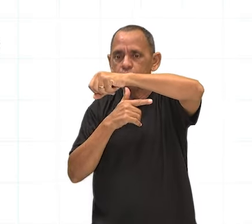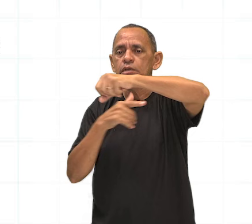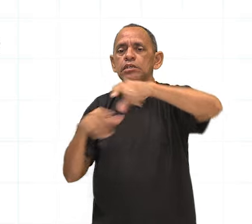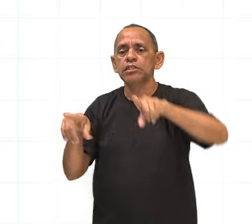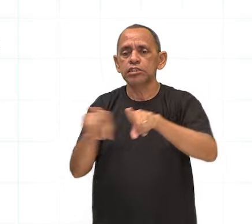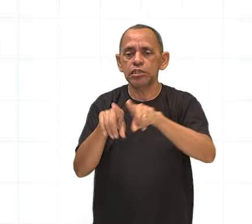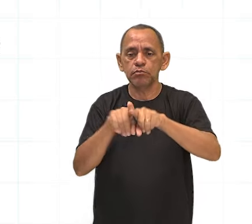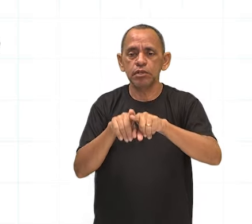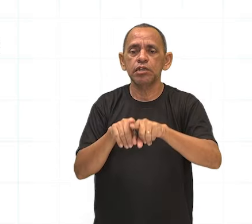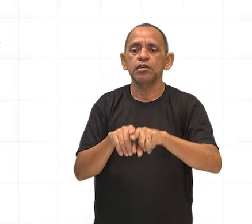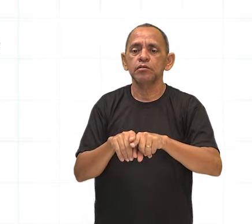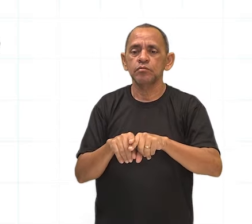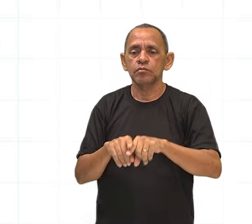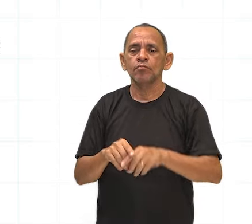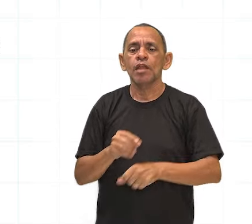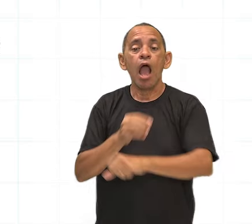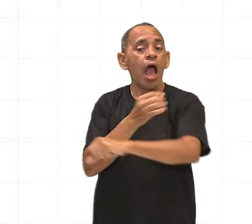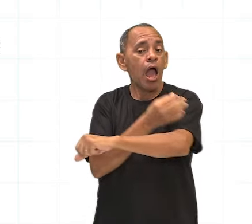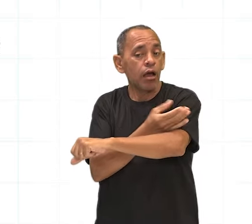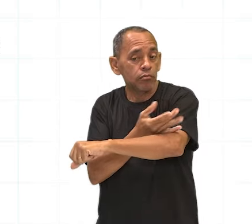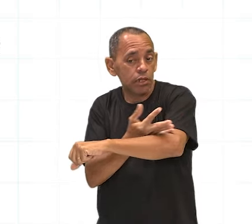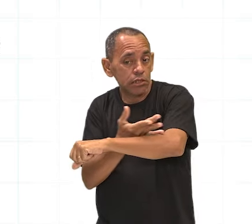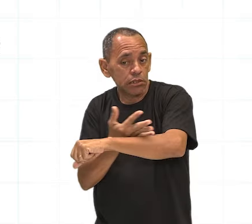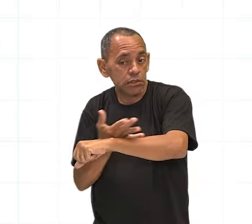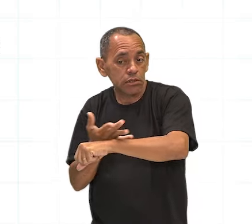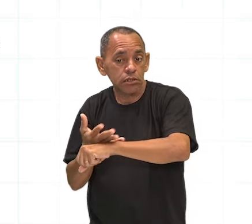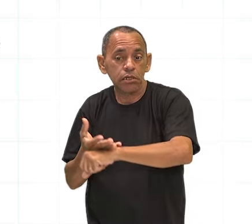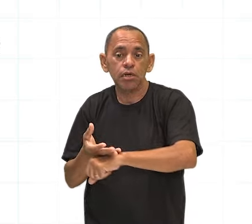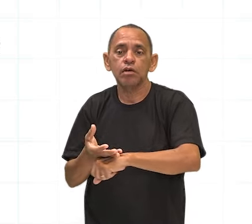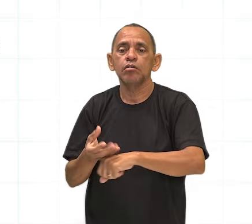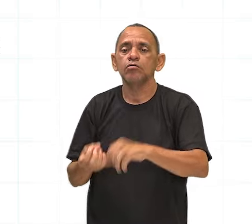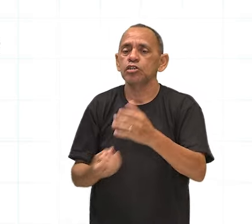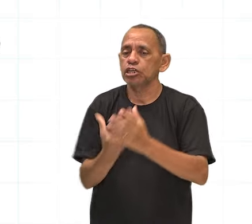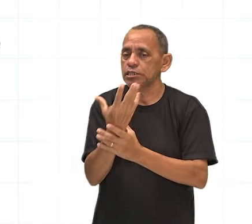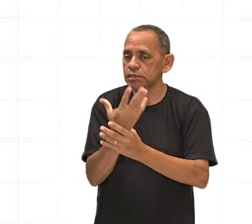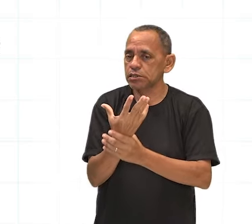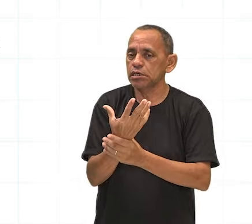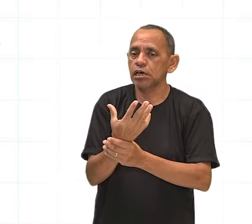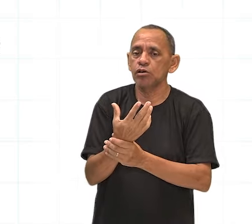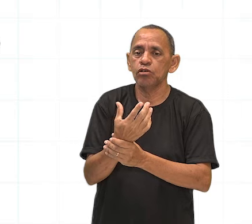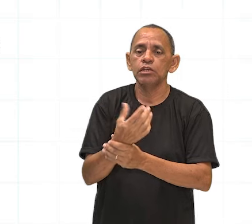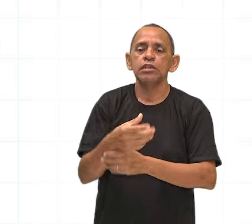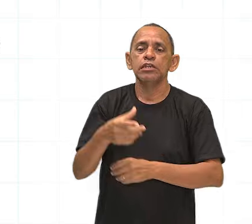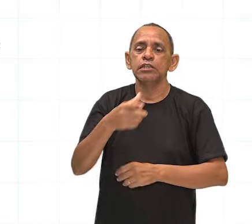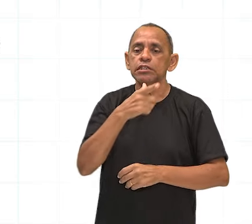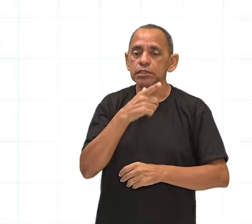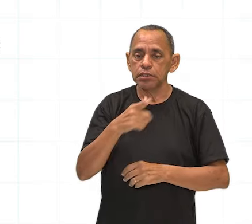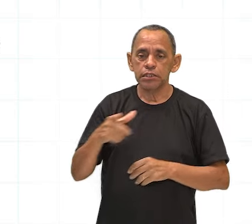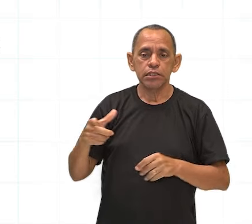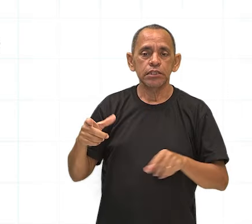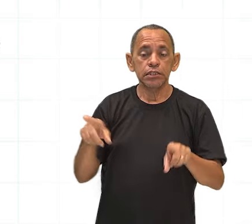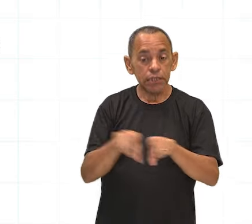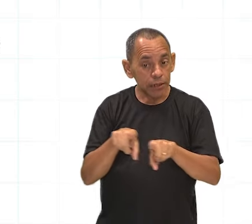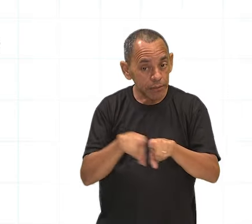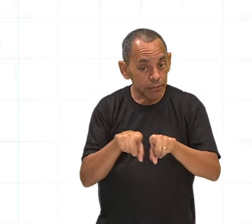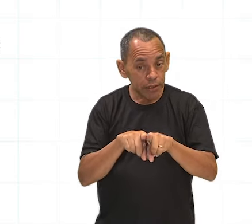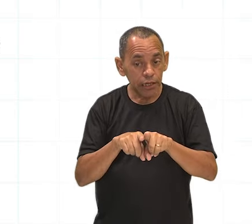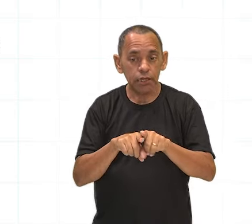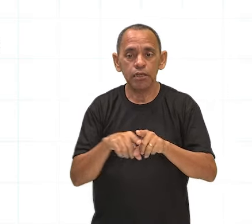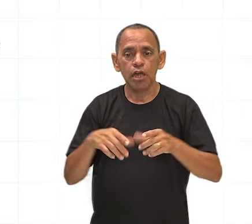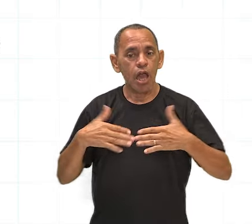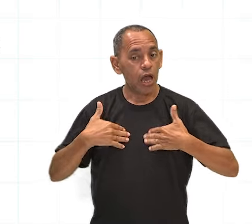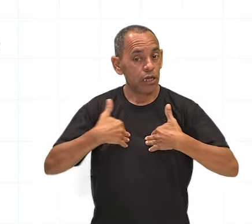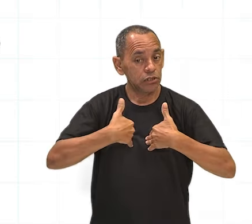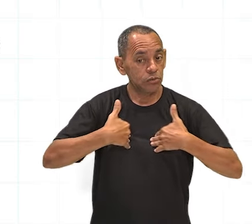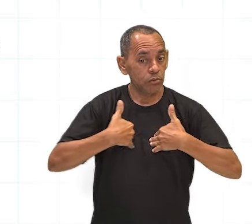as plantações de alimento, do pasto, vai recarregar ali os reservatórios de água, tanto para o